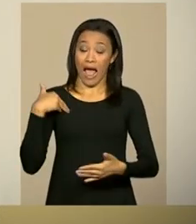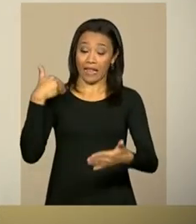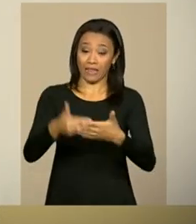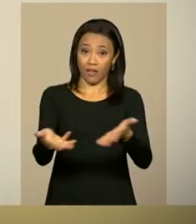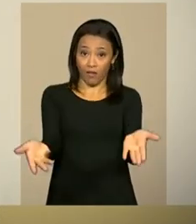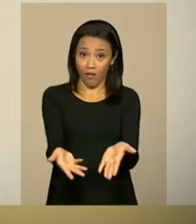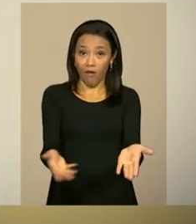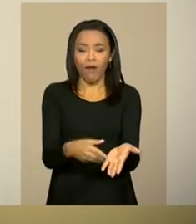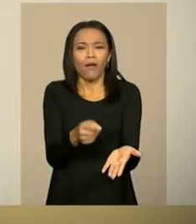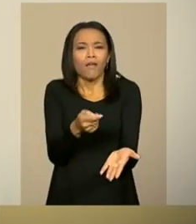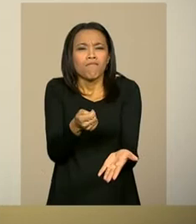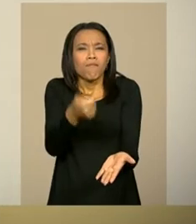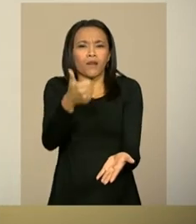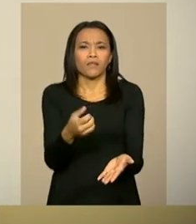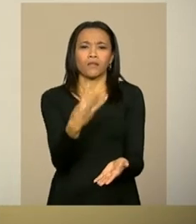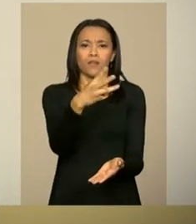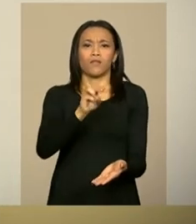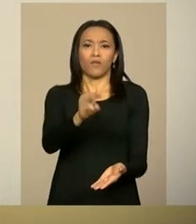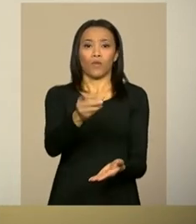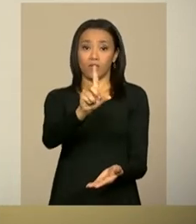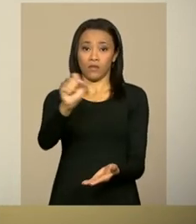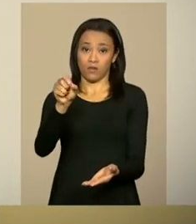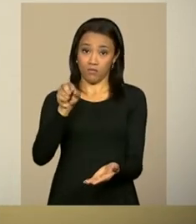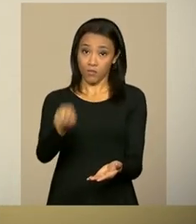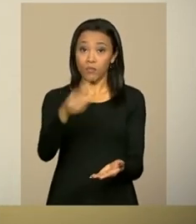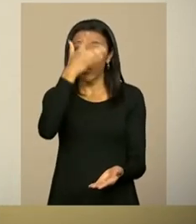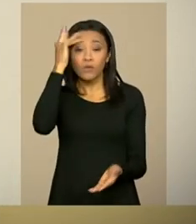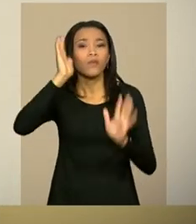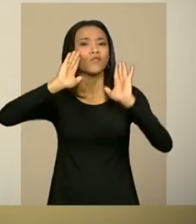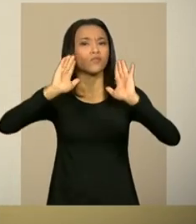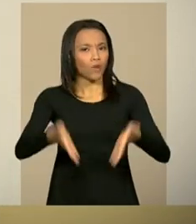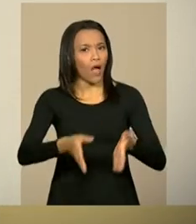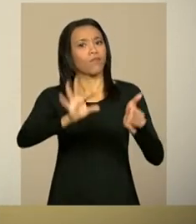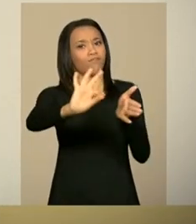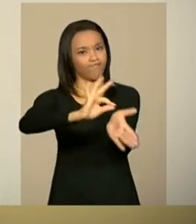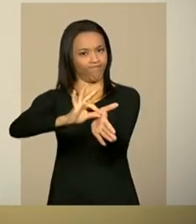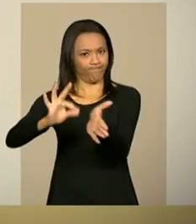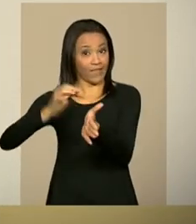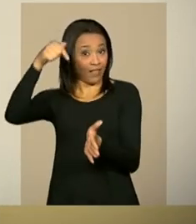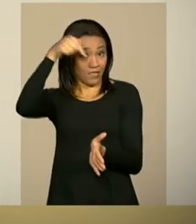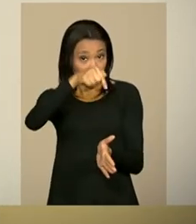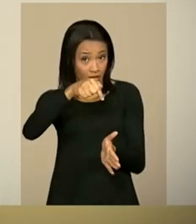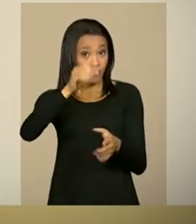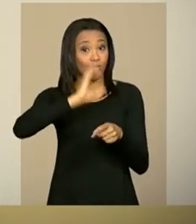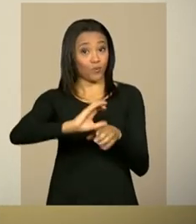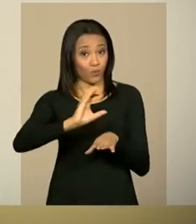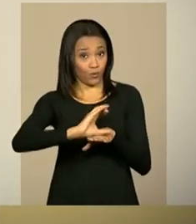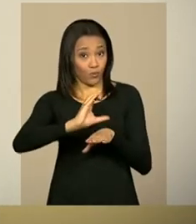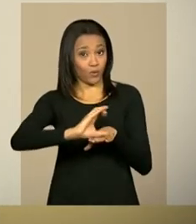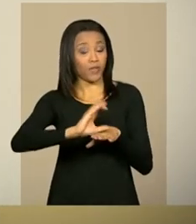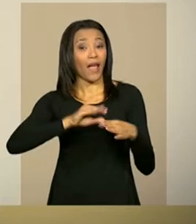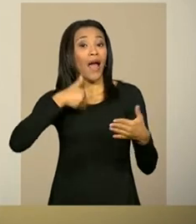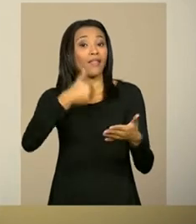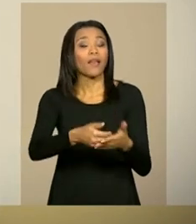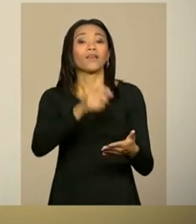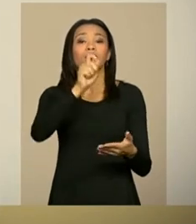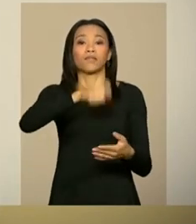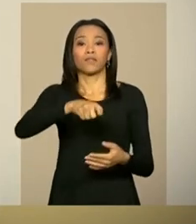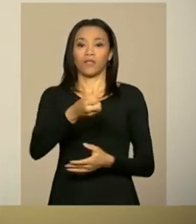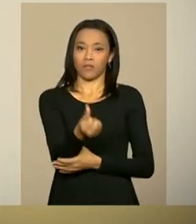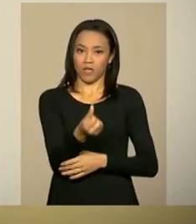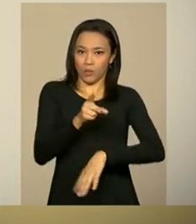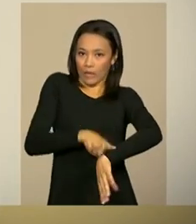mais de 3 milhões e 100 mil pessoas já se matricularam nesses cursos que duram até seis meses